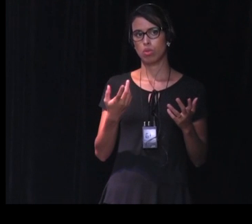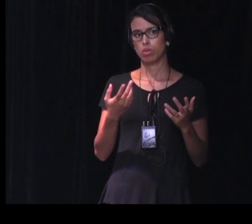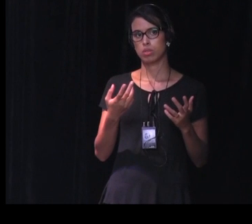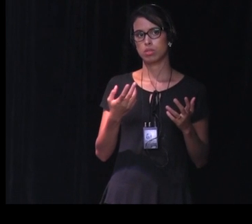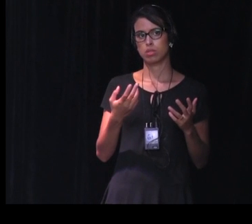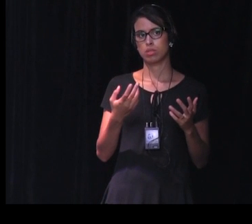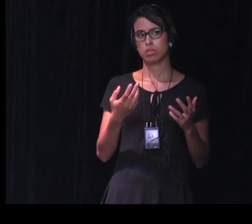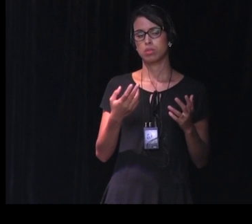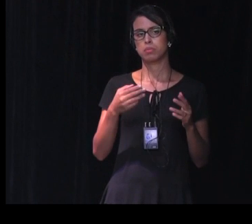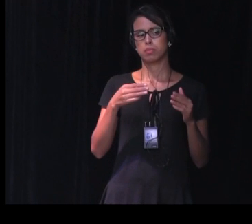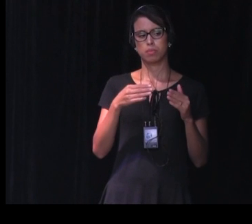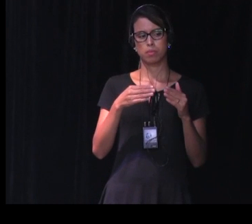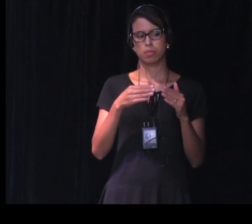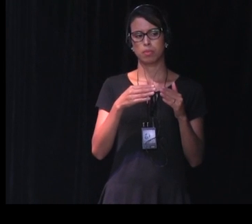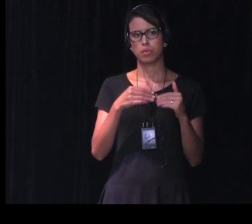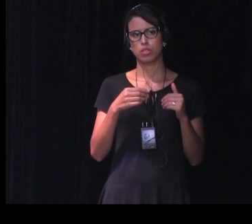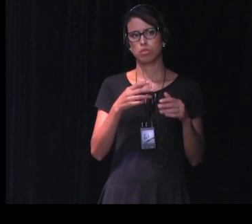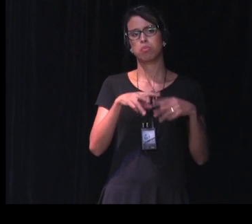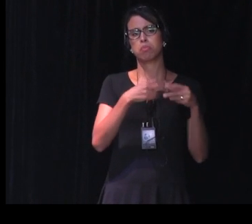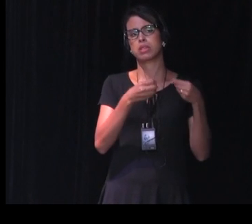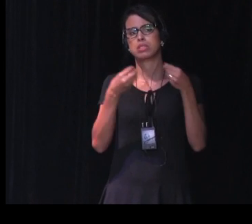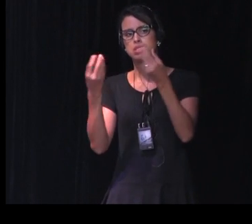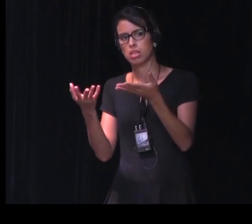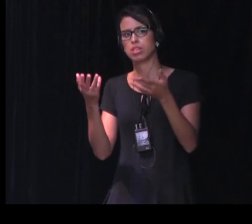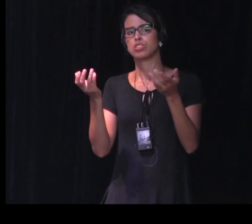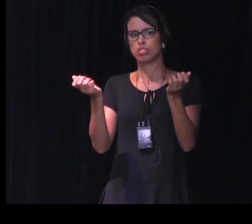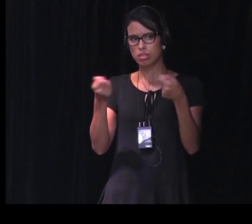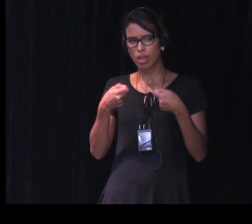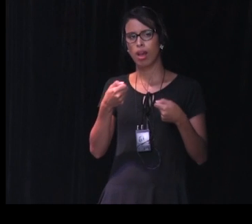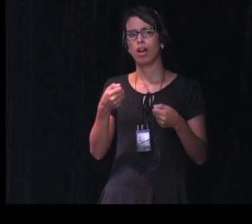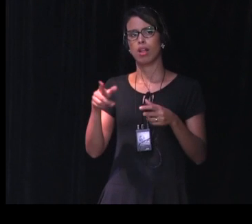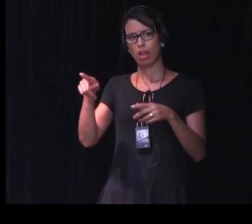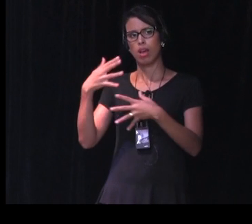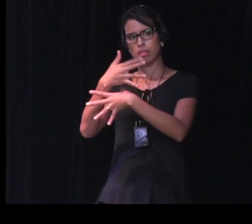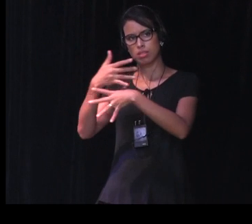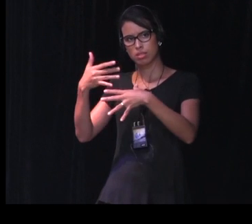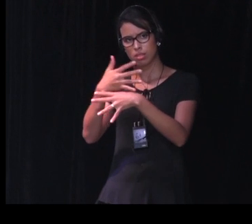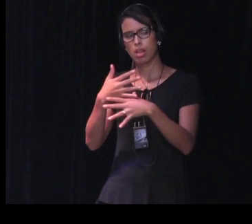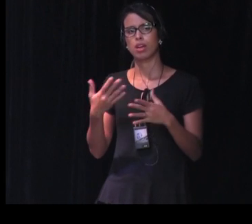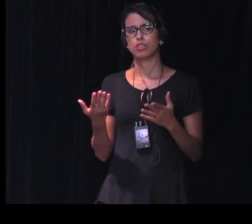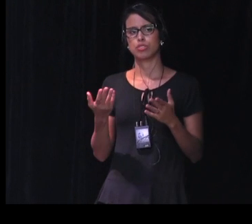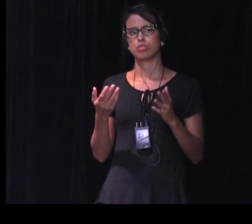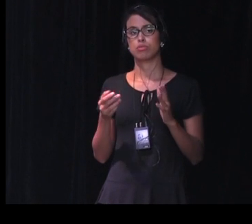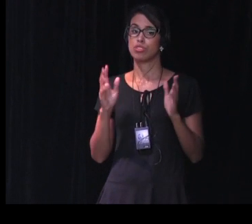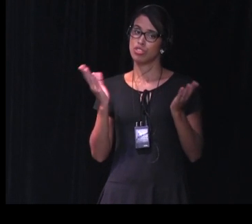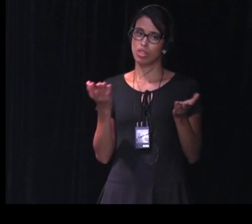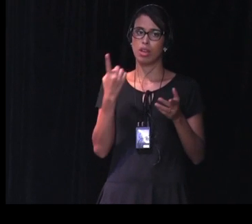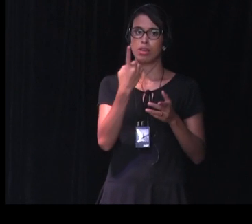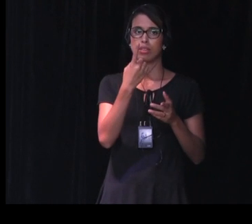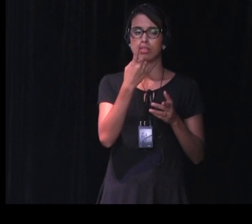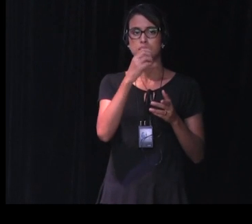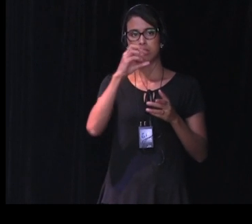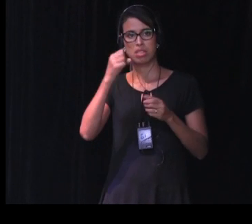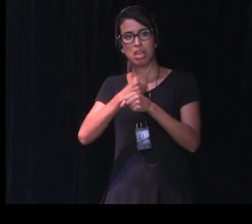Então, nós propusemos ao Ministério que o grande presente que ele poderia dar à cidade para celebrar